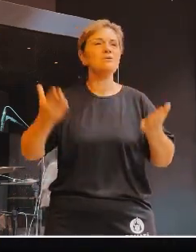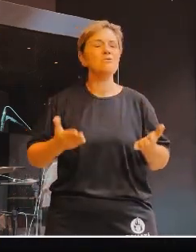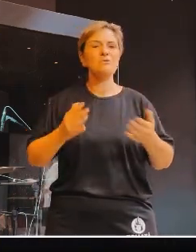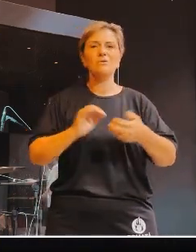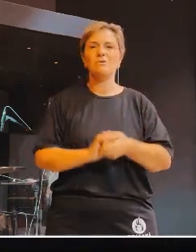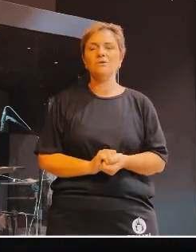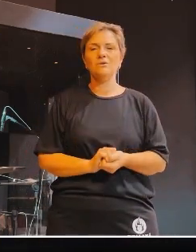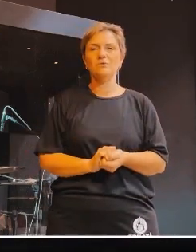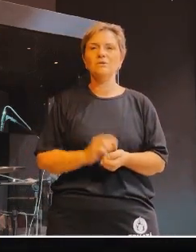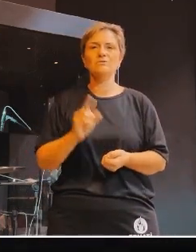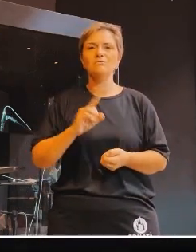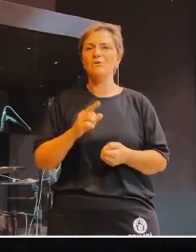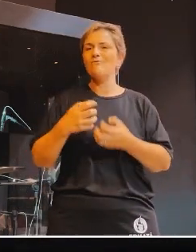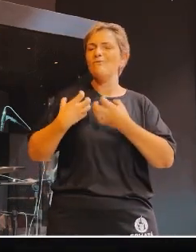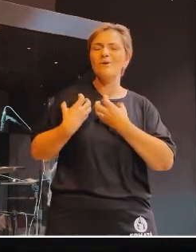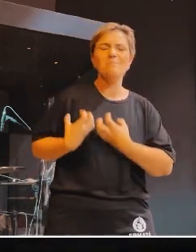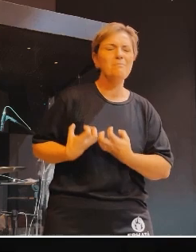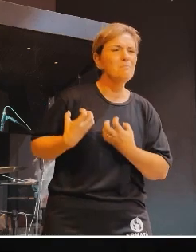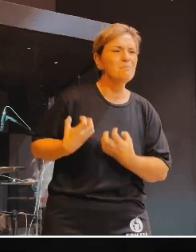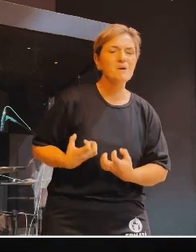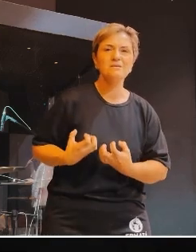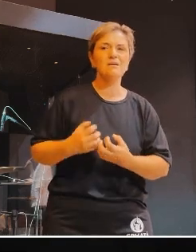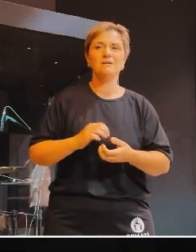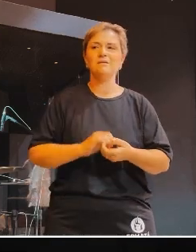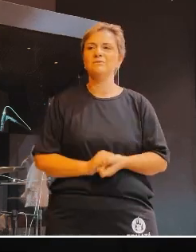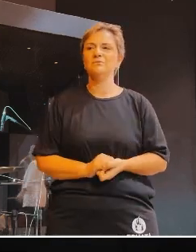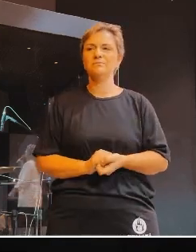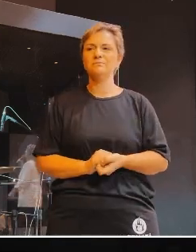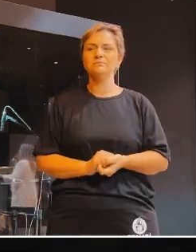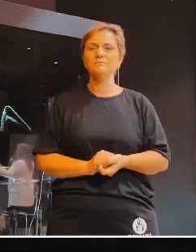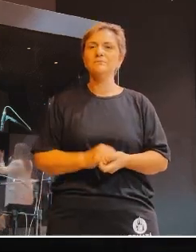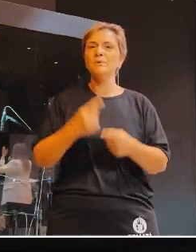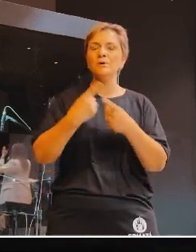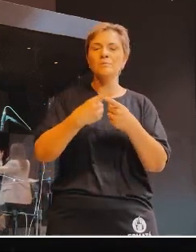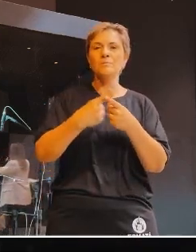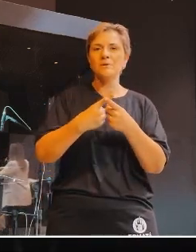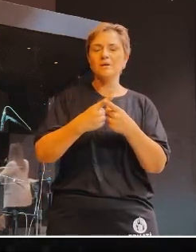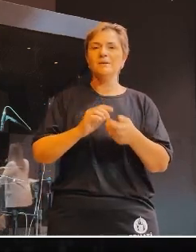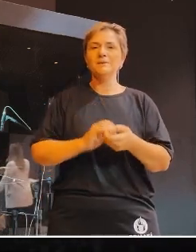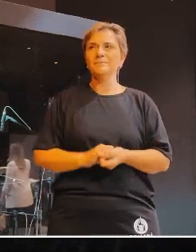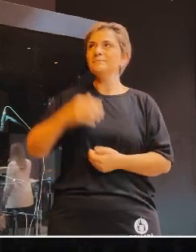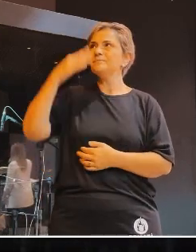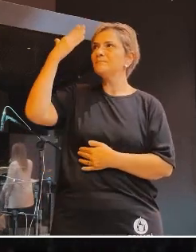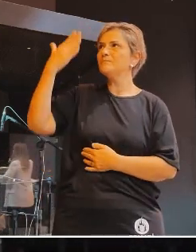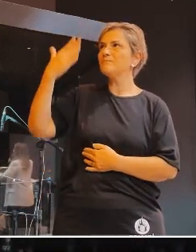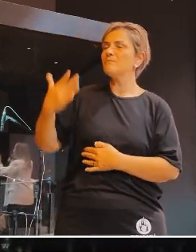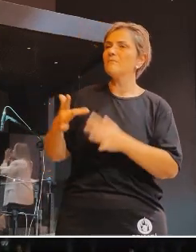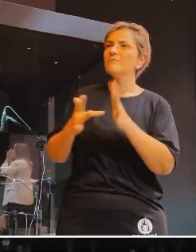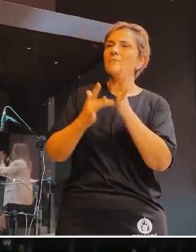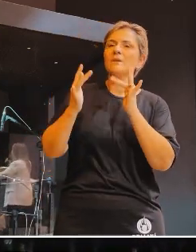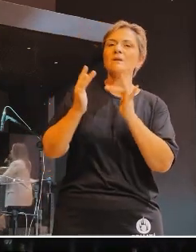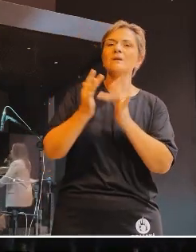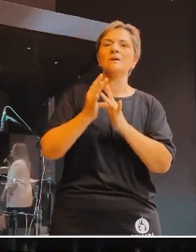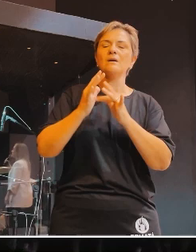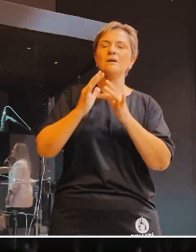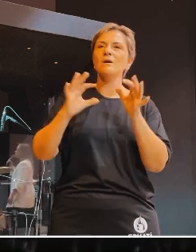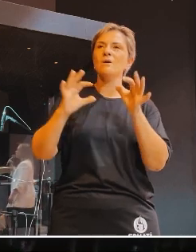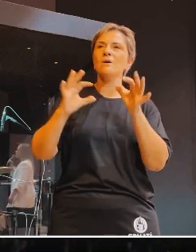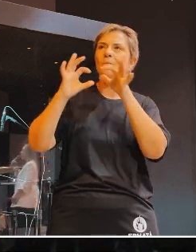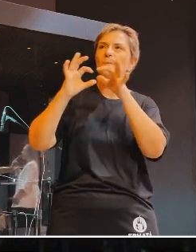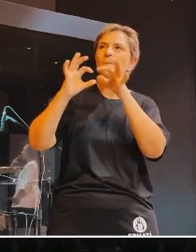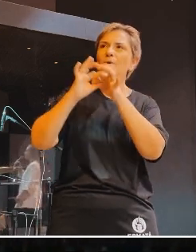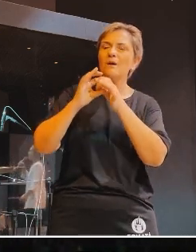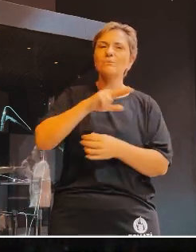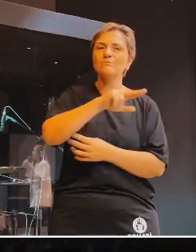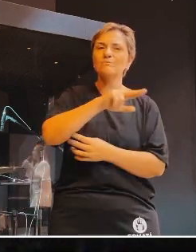nunca foi um fardo, isso nunca foi pesado, porque a presença de Jesus, a comunhão com os